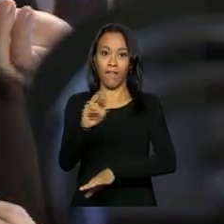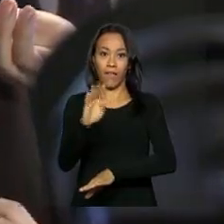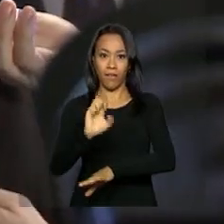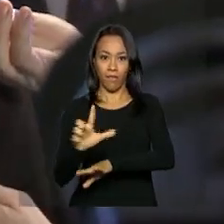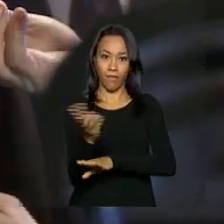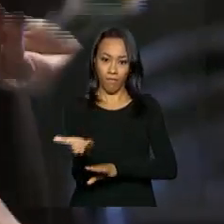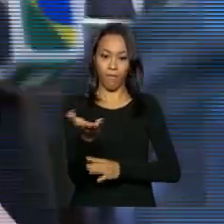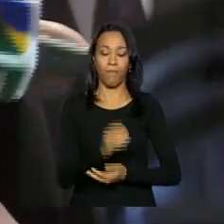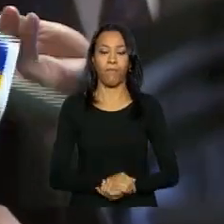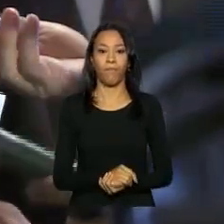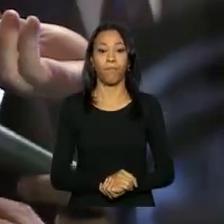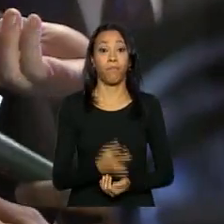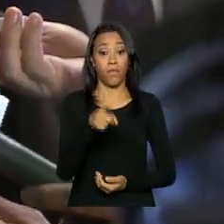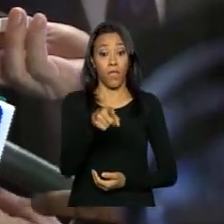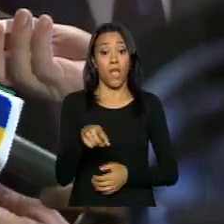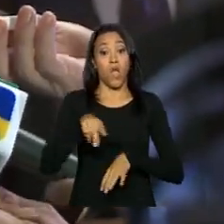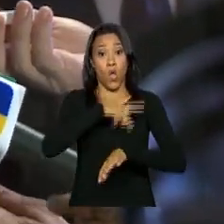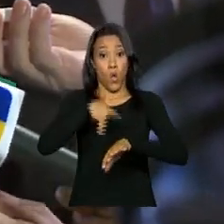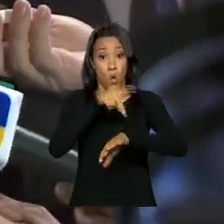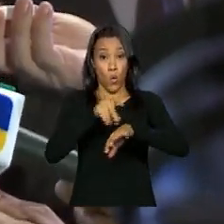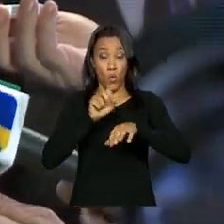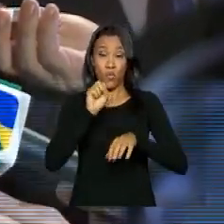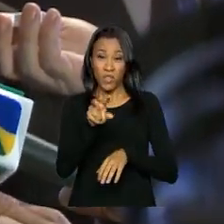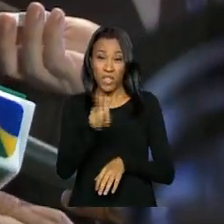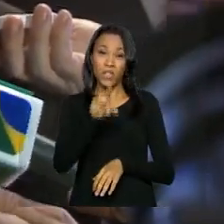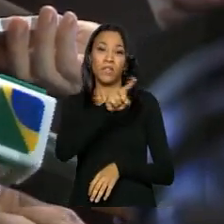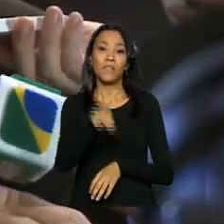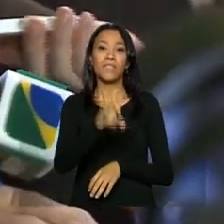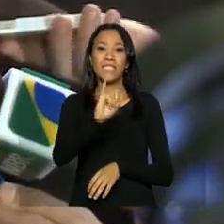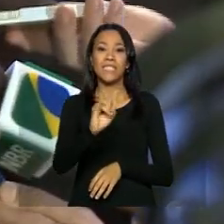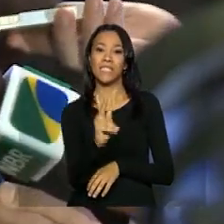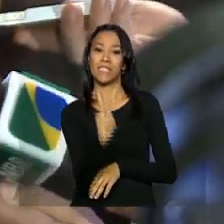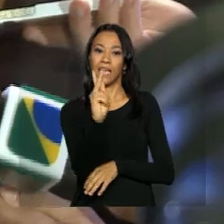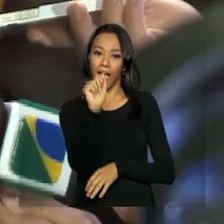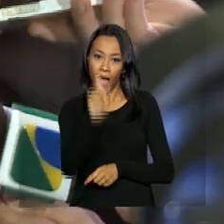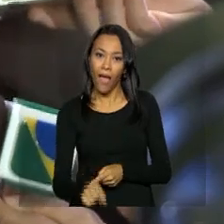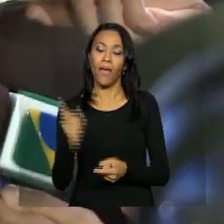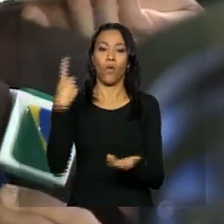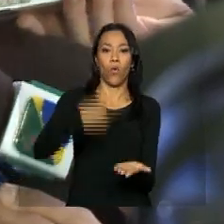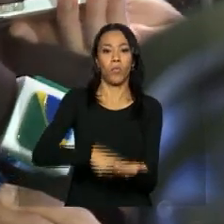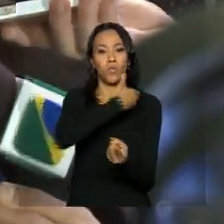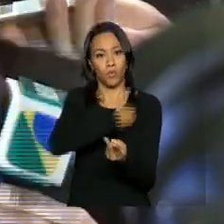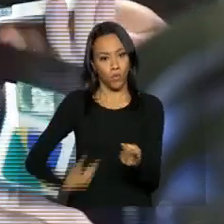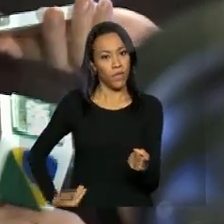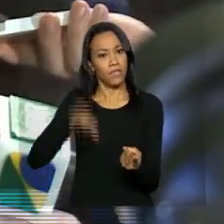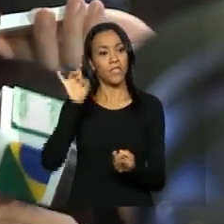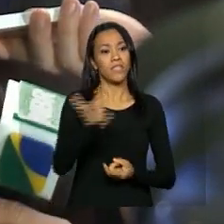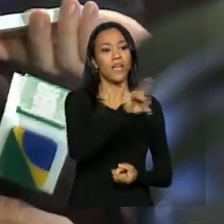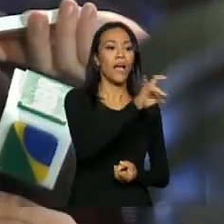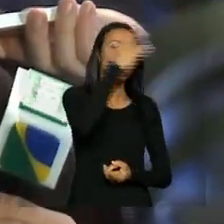Correia o vírus da zica é o combate de cada um um de nós do governo Mas também da